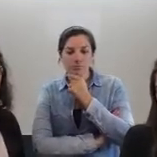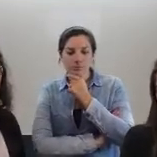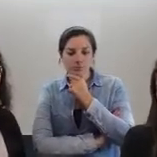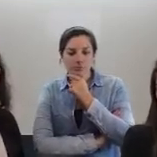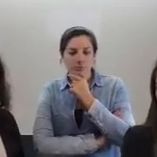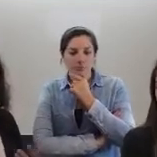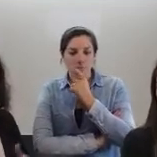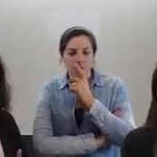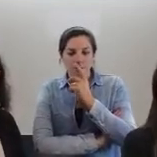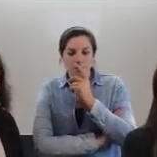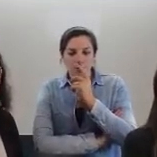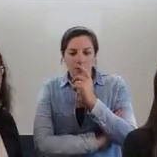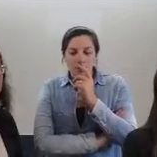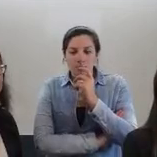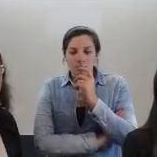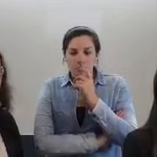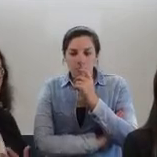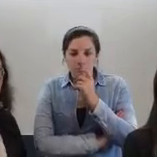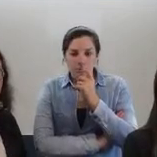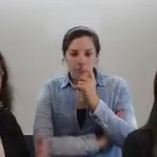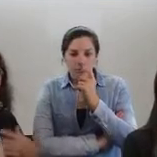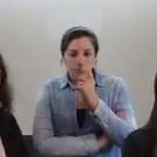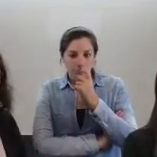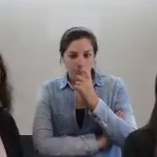de vocês, na área de humanas, mas em